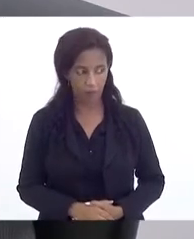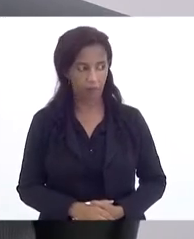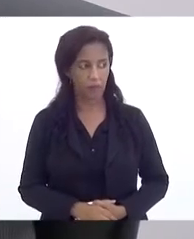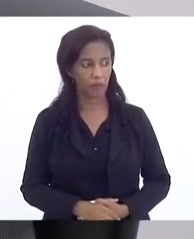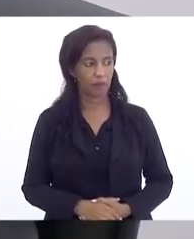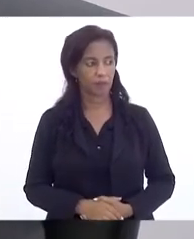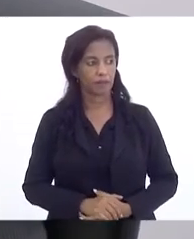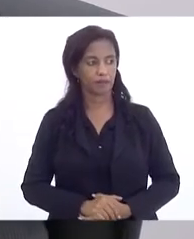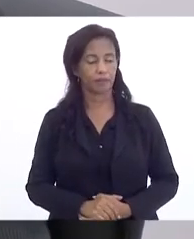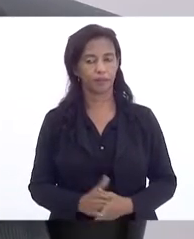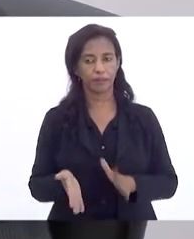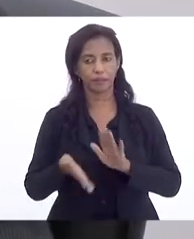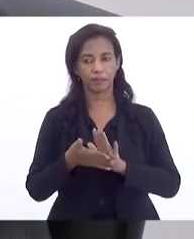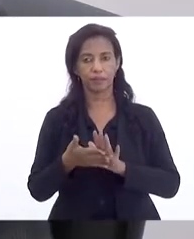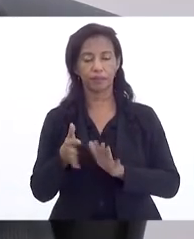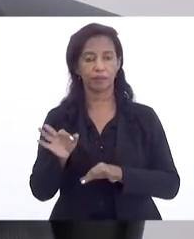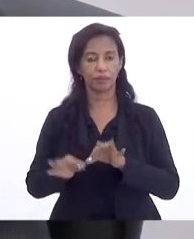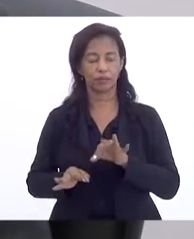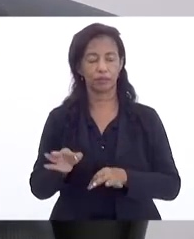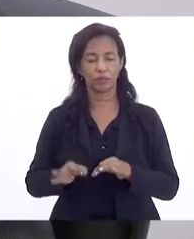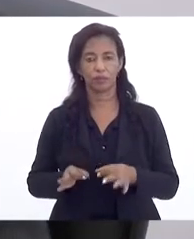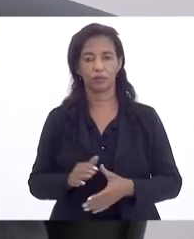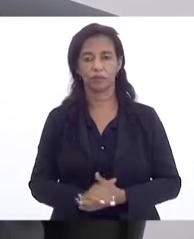Então, parecer pela juridicidade,